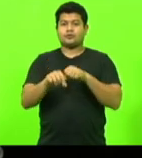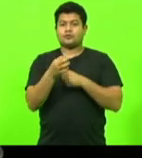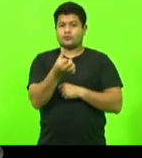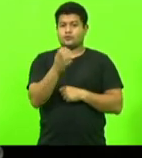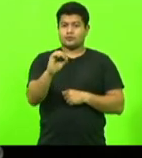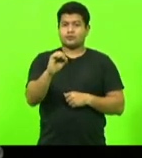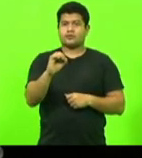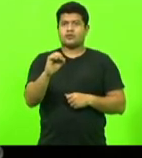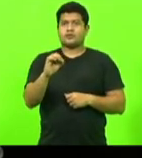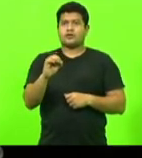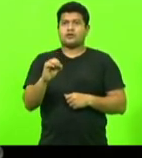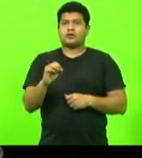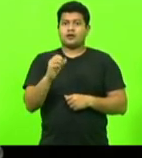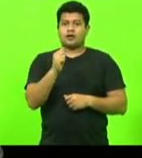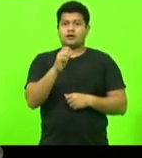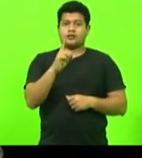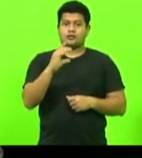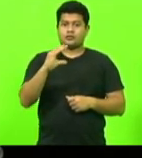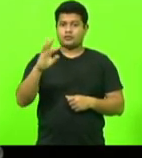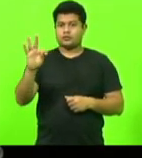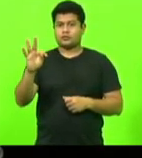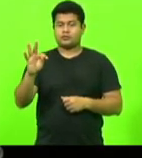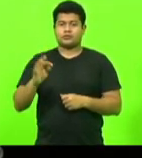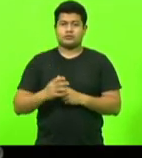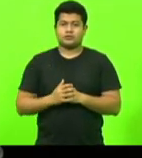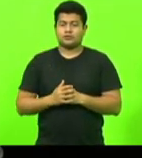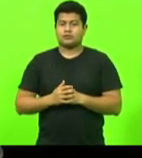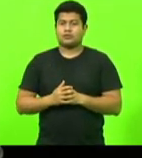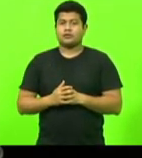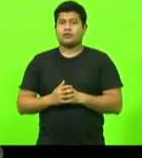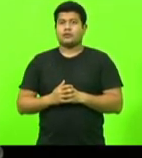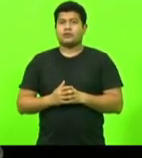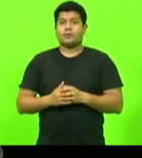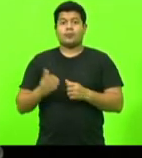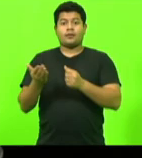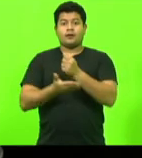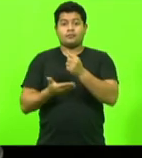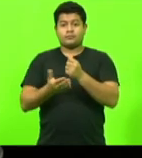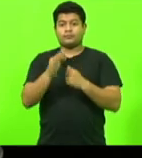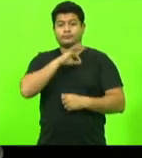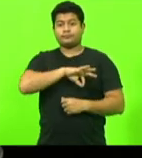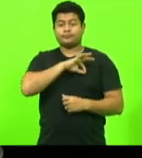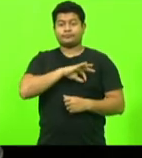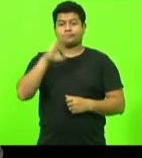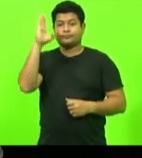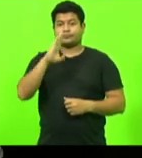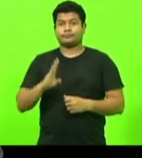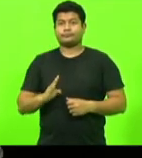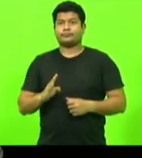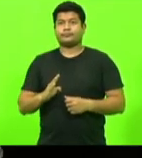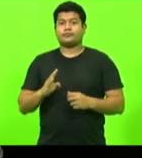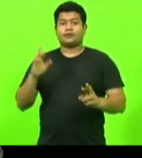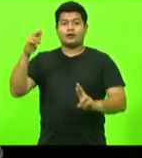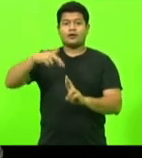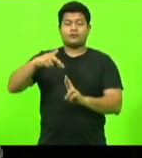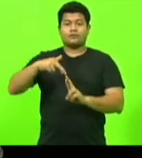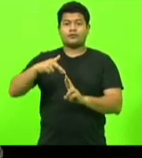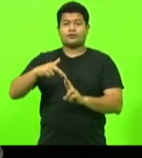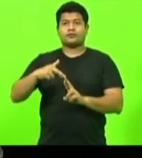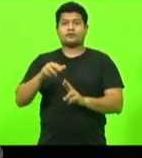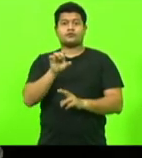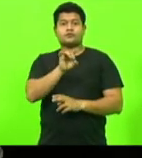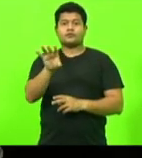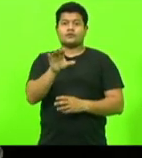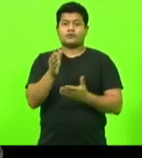da ADCT. O piso salarial nacional diz respeito, portanto, apenas